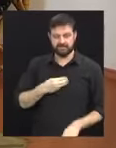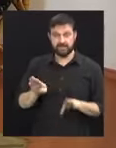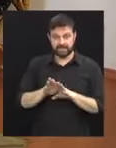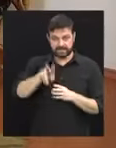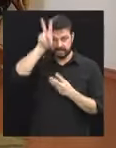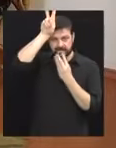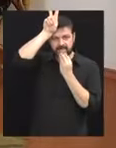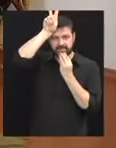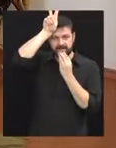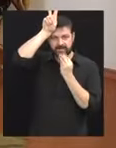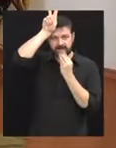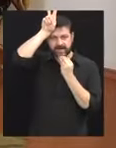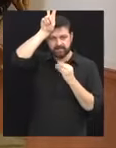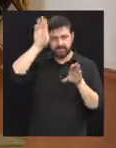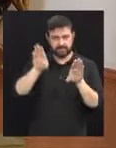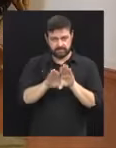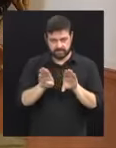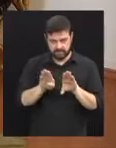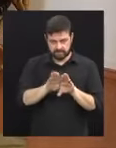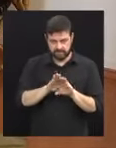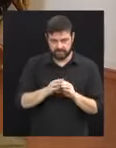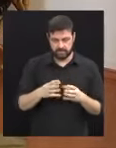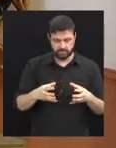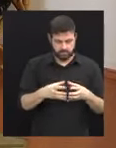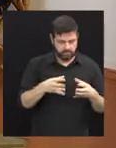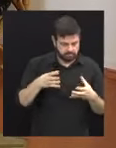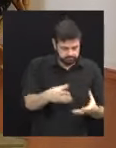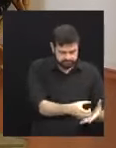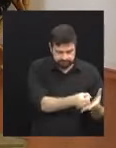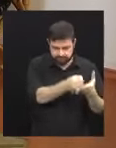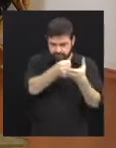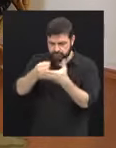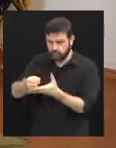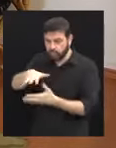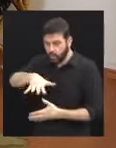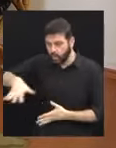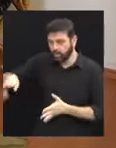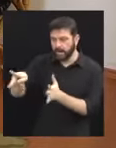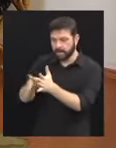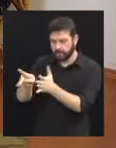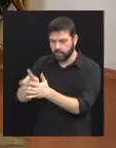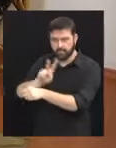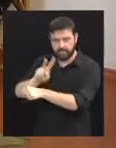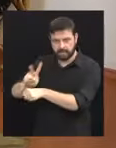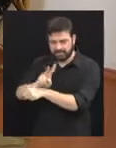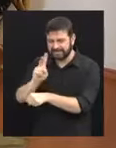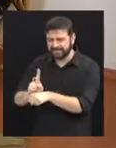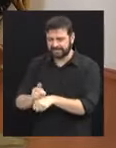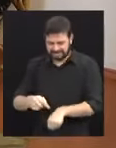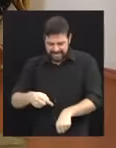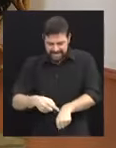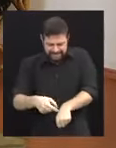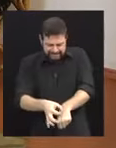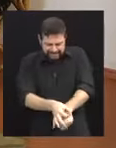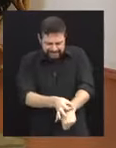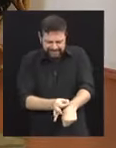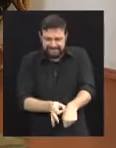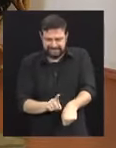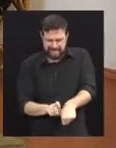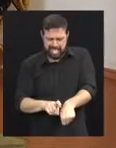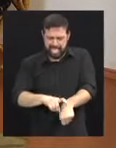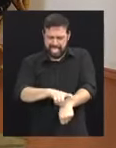também, eles foram para um santuário, né? Eles tinham bicheira nas patas, situação